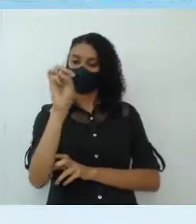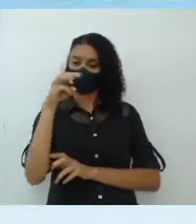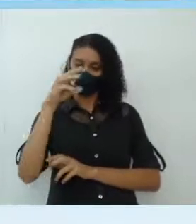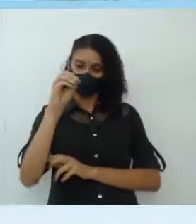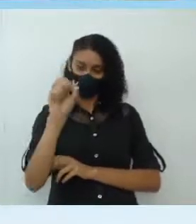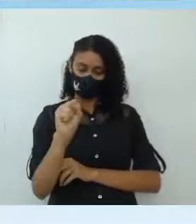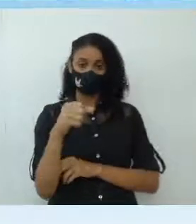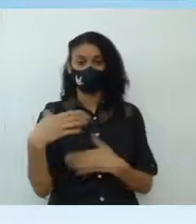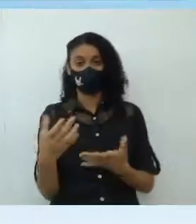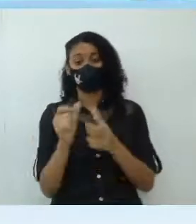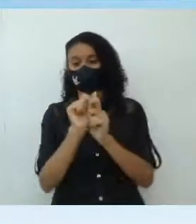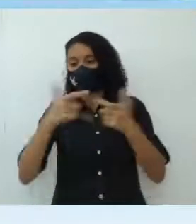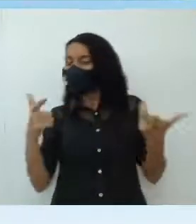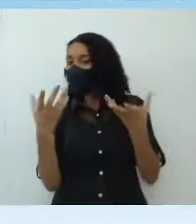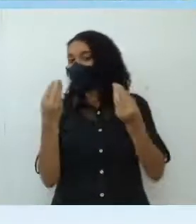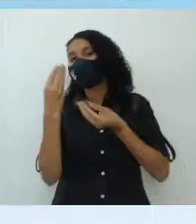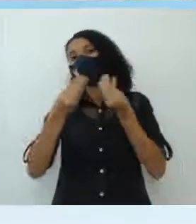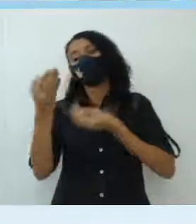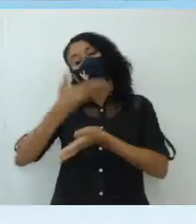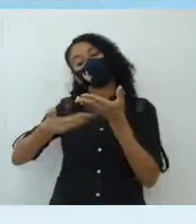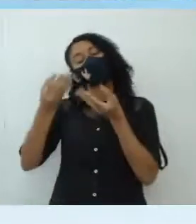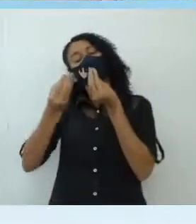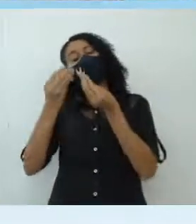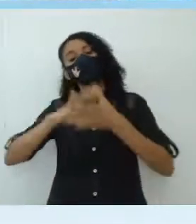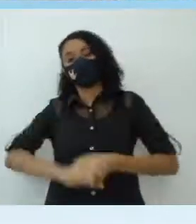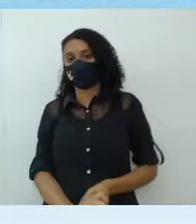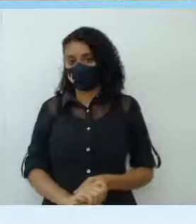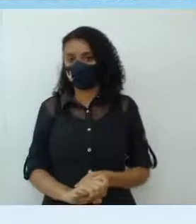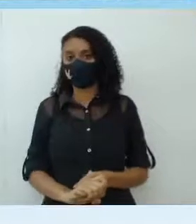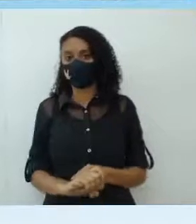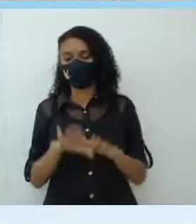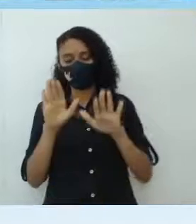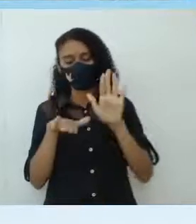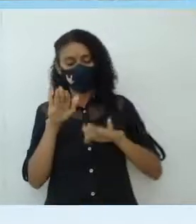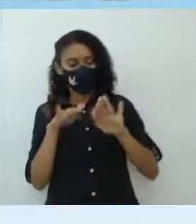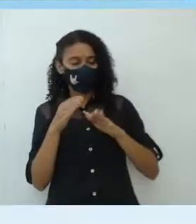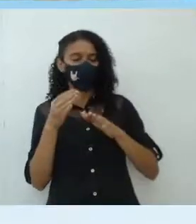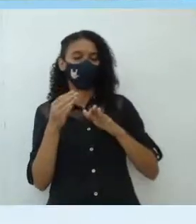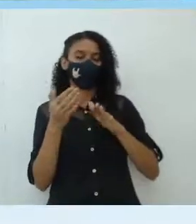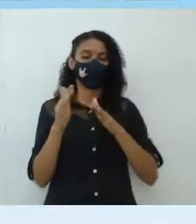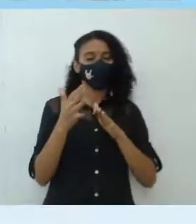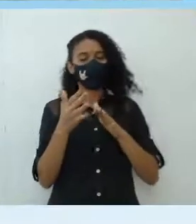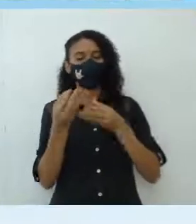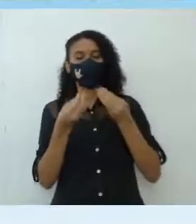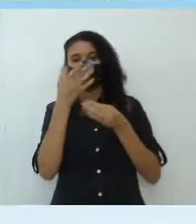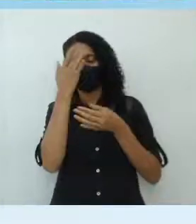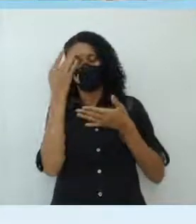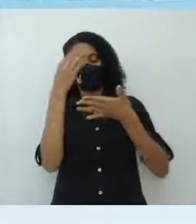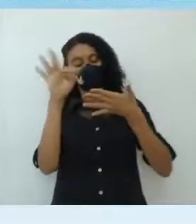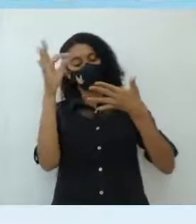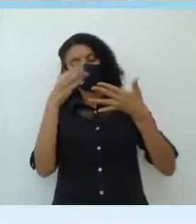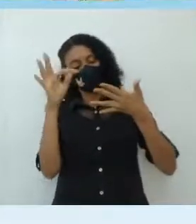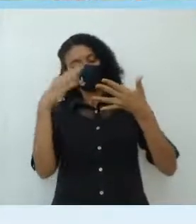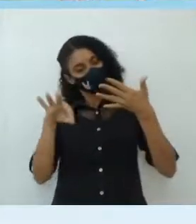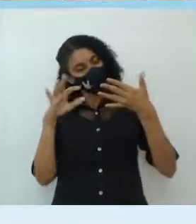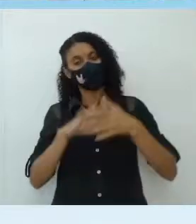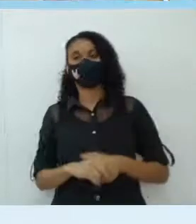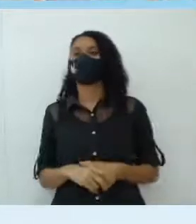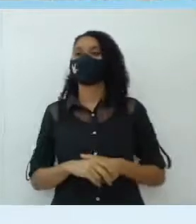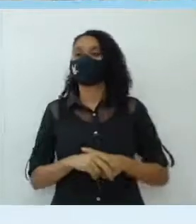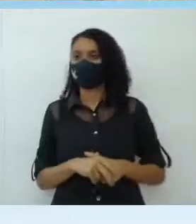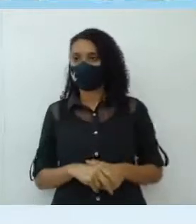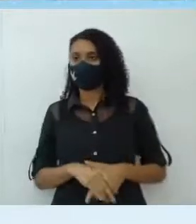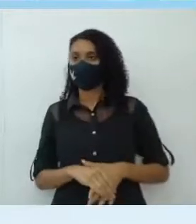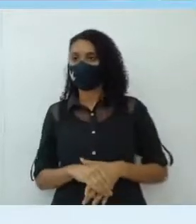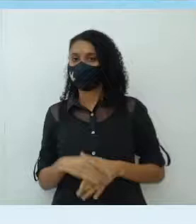como é que eu vou relacionar? Mais ou menos como faz aí a pessoa que confere. Você imagina um supermercado, uma